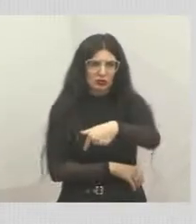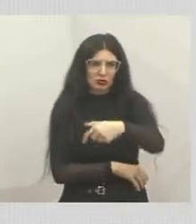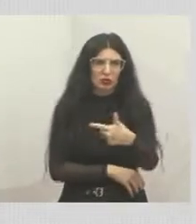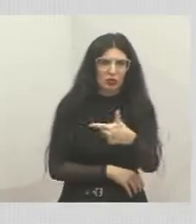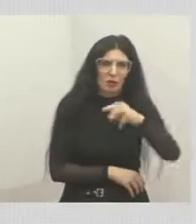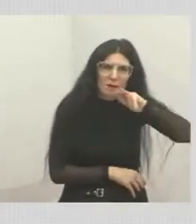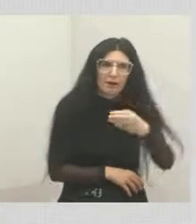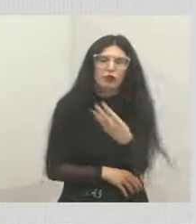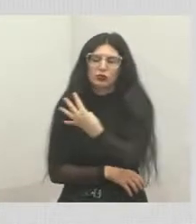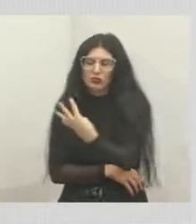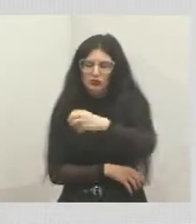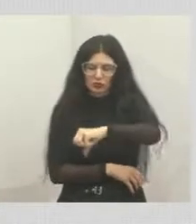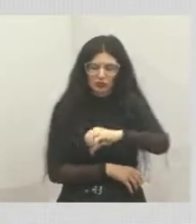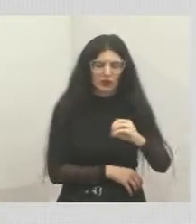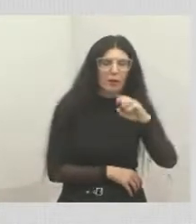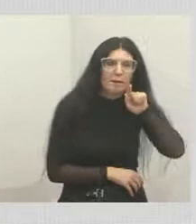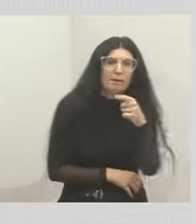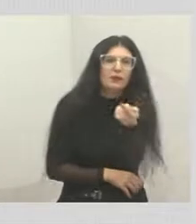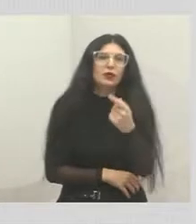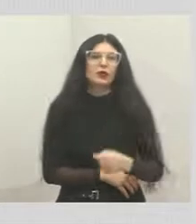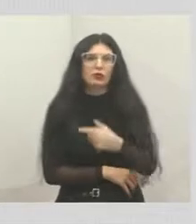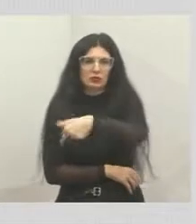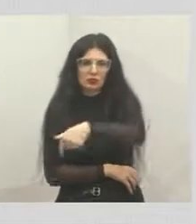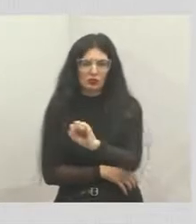272.490.000, um percentual de